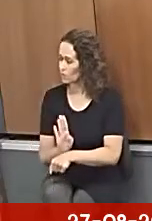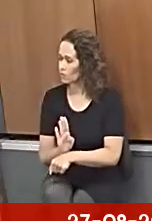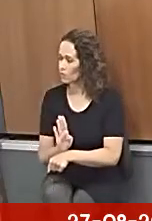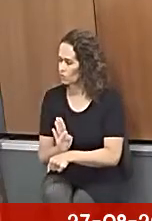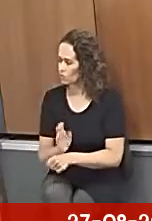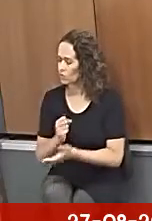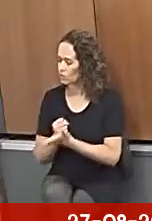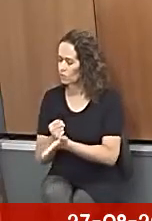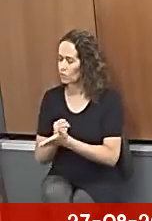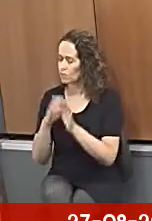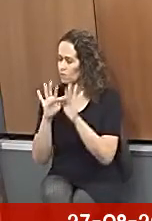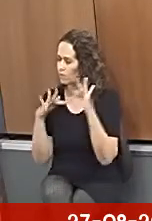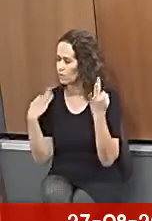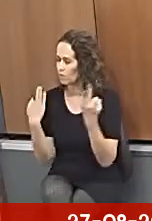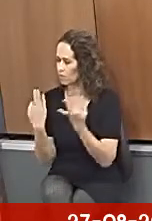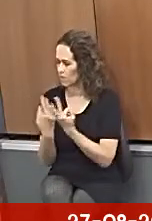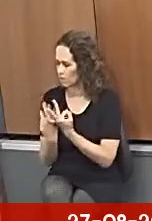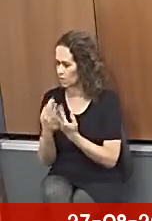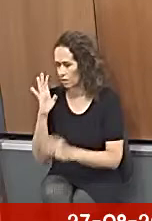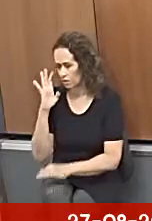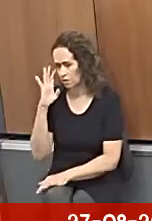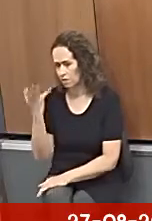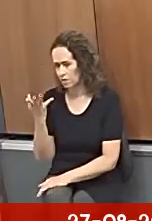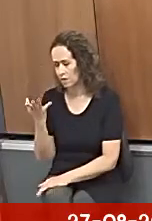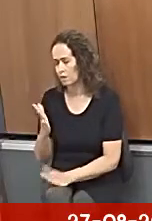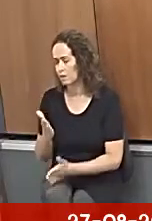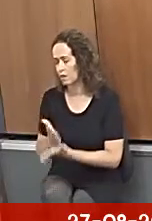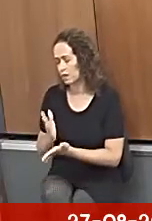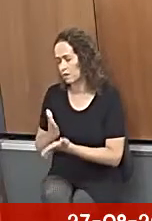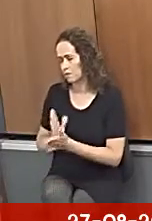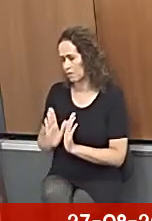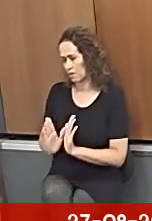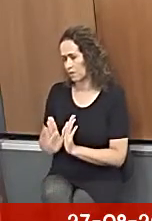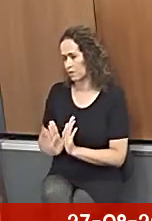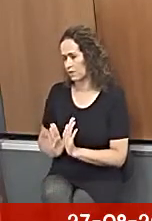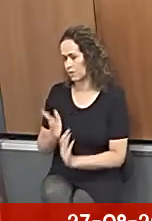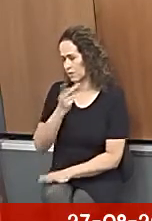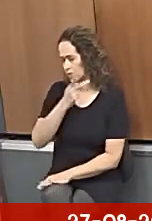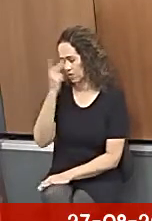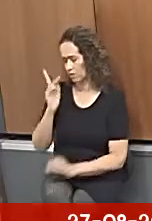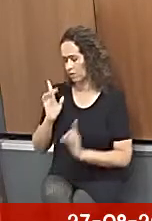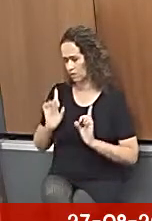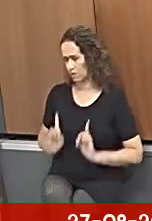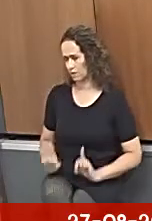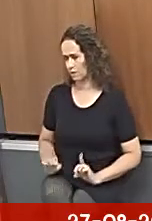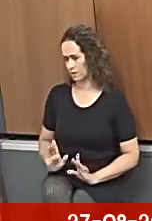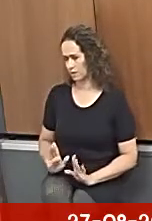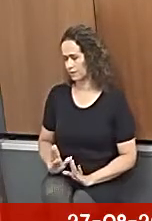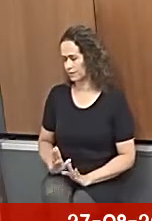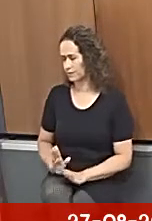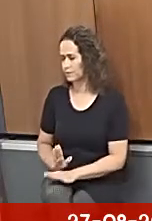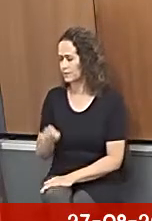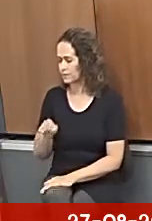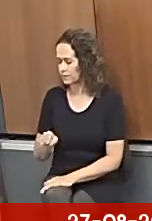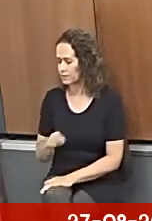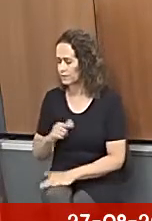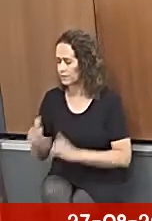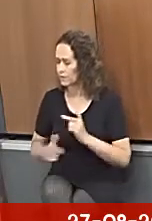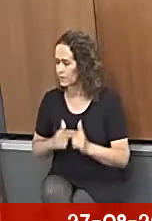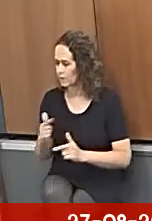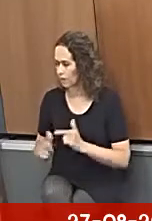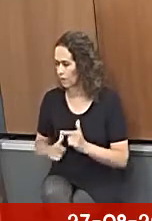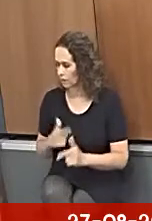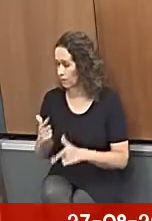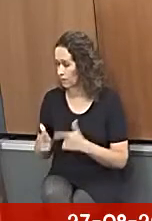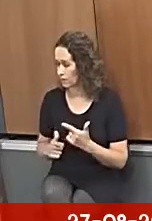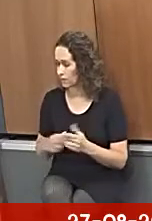nada nada nada a ver em relação ao direito da pessoa com deficiência esse trabalho judicial que é um trabalho extra que eu não posso utilizar